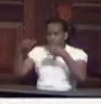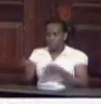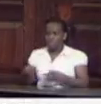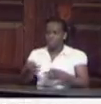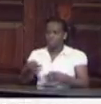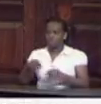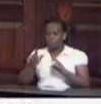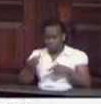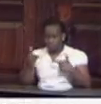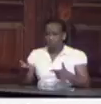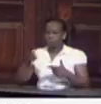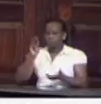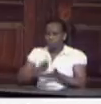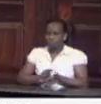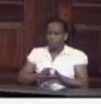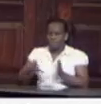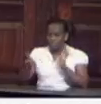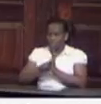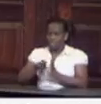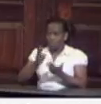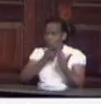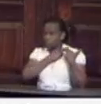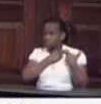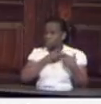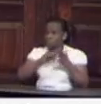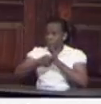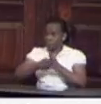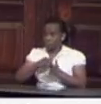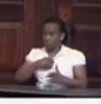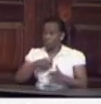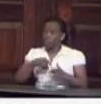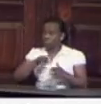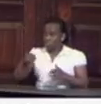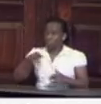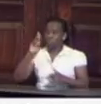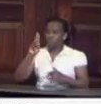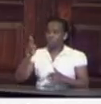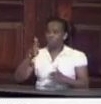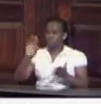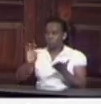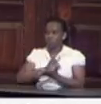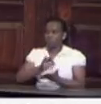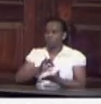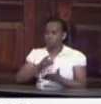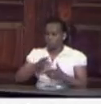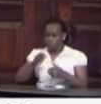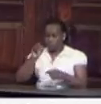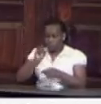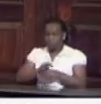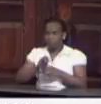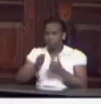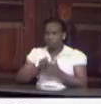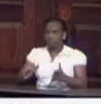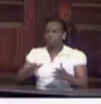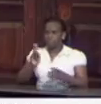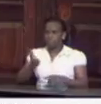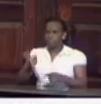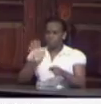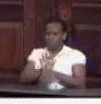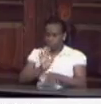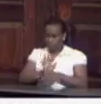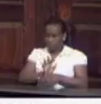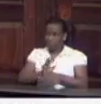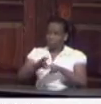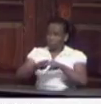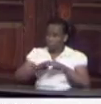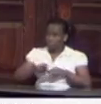combate. A lei de responsabilidade fiscal é de autoria nossa. Nós a implementamos e sempre a defendemos. Por